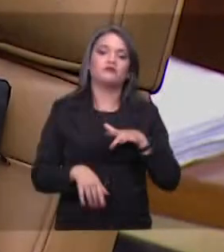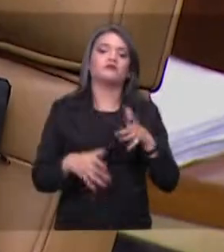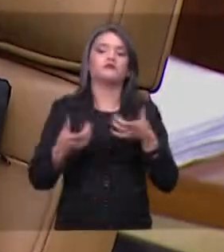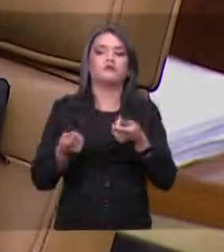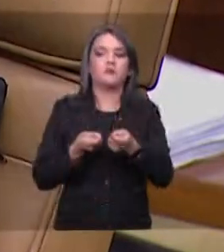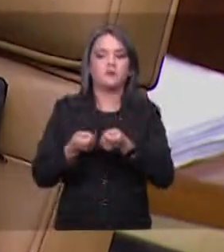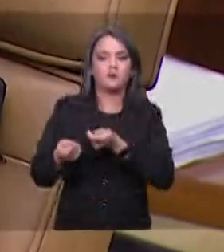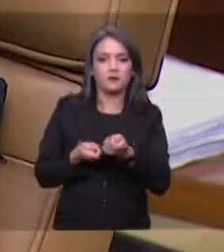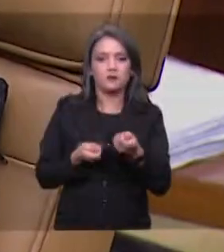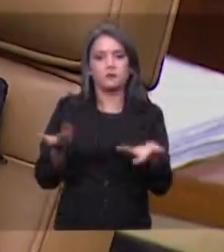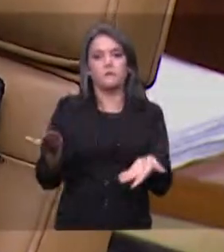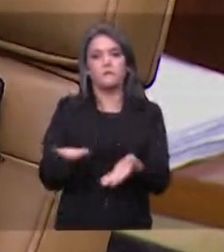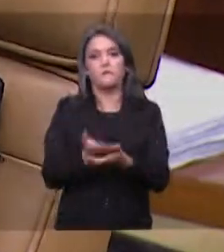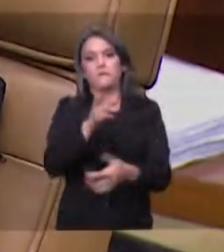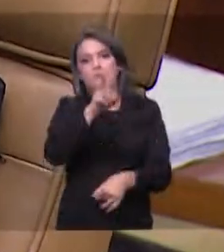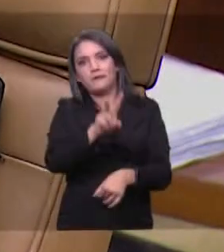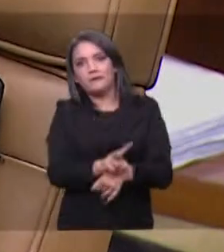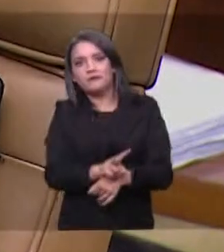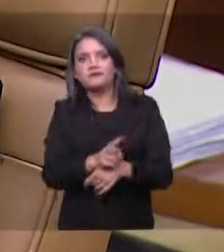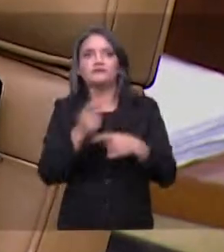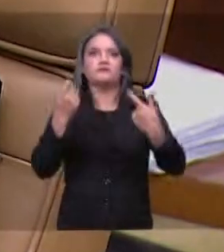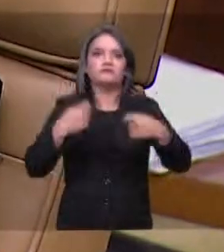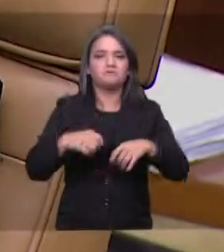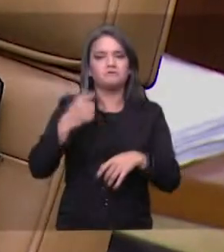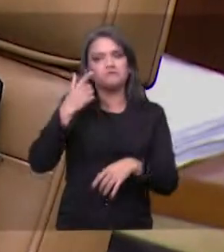liminares se submetem a referendo.